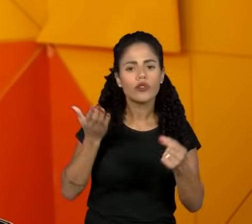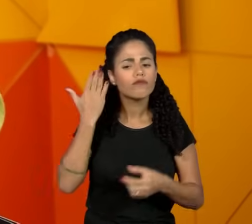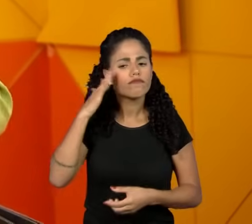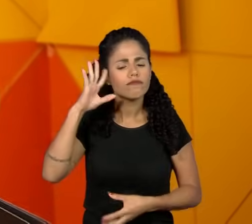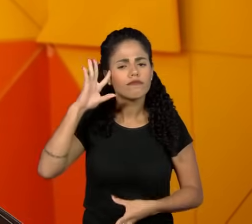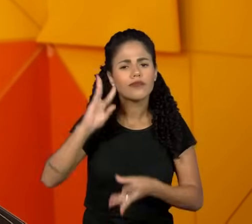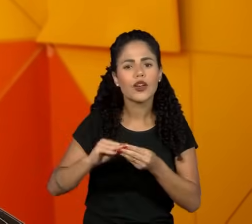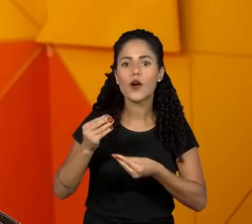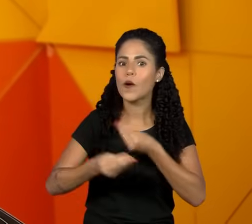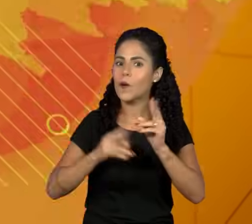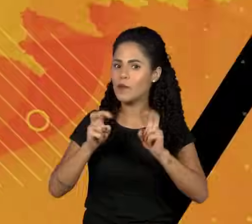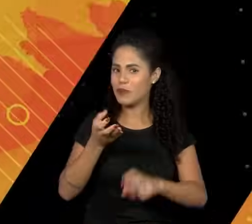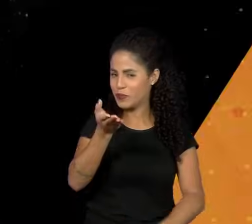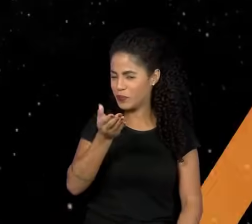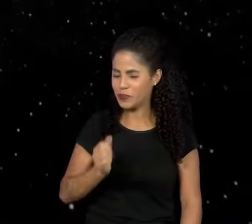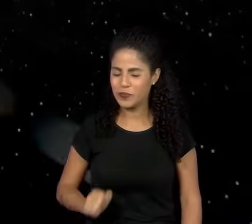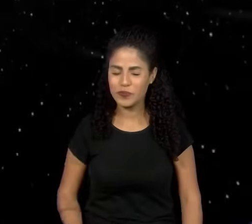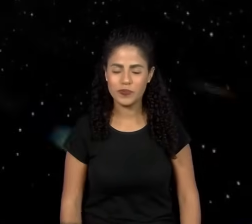pouco melhor sobre?